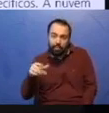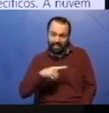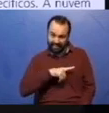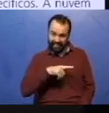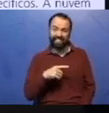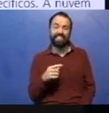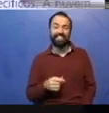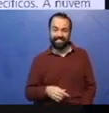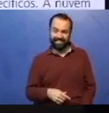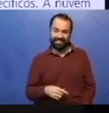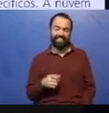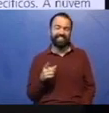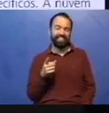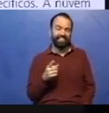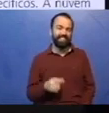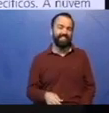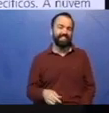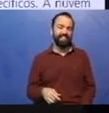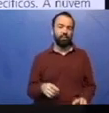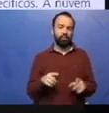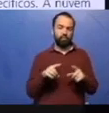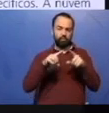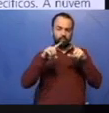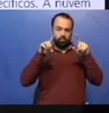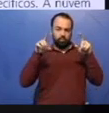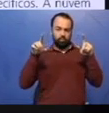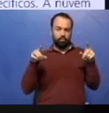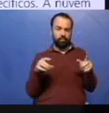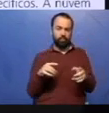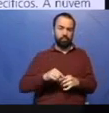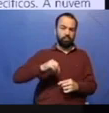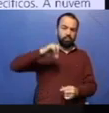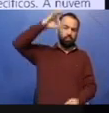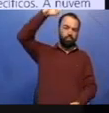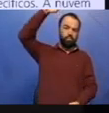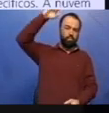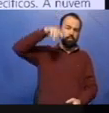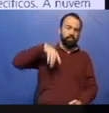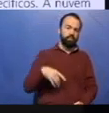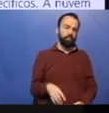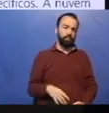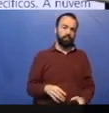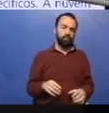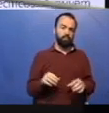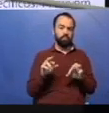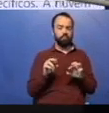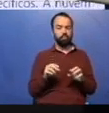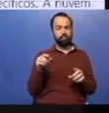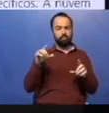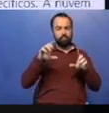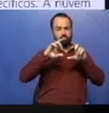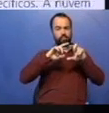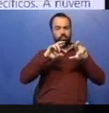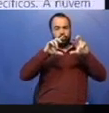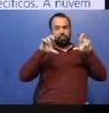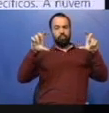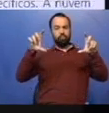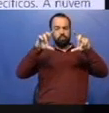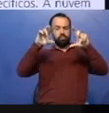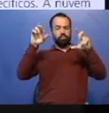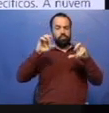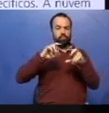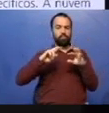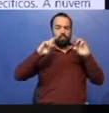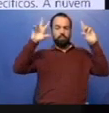isso mesmo. O formato e a altura em que se encontram na atmosfera. Observe